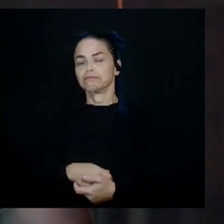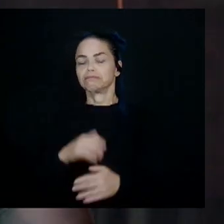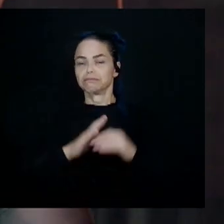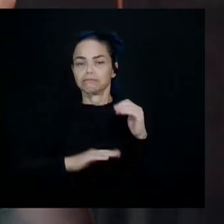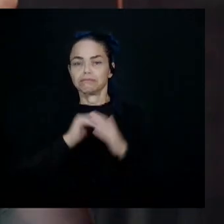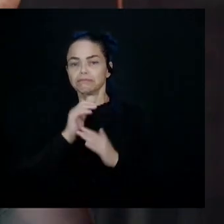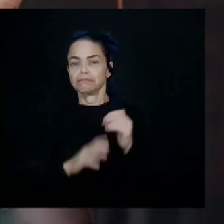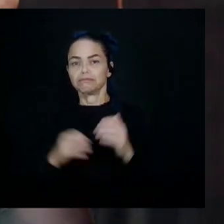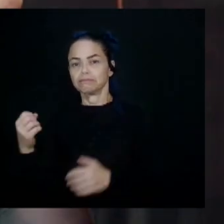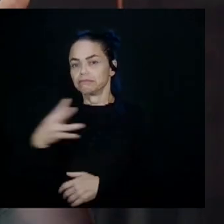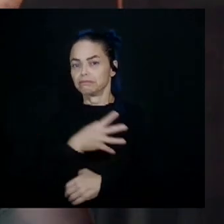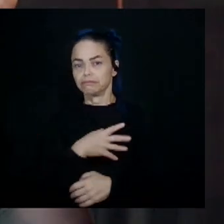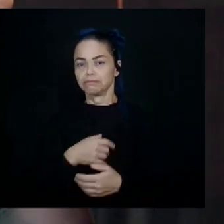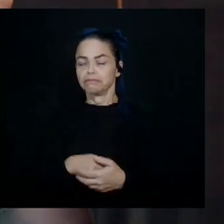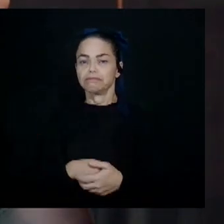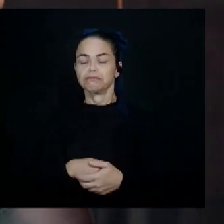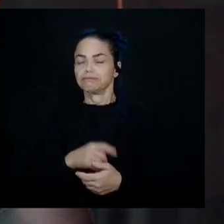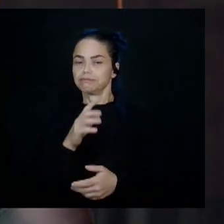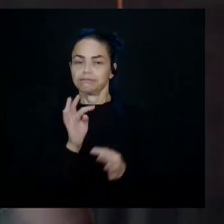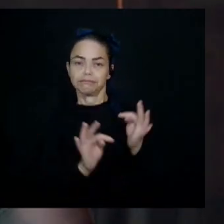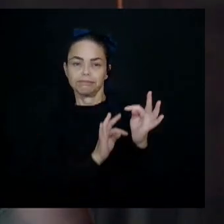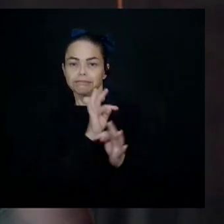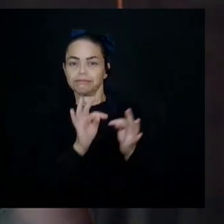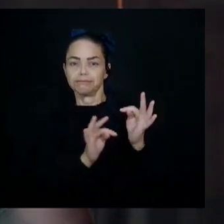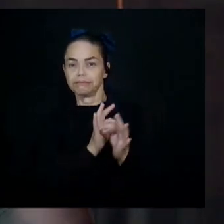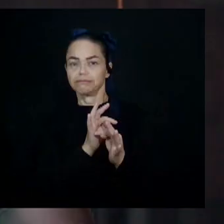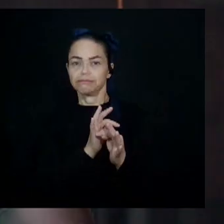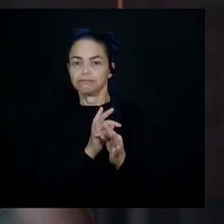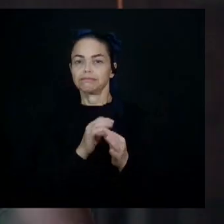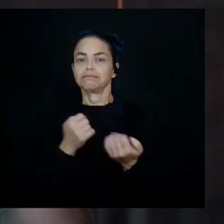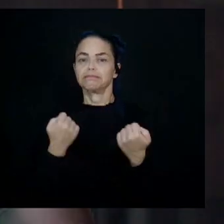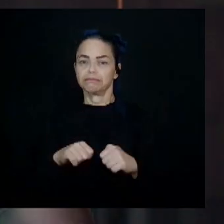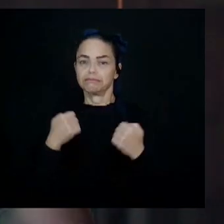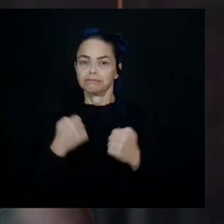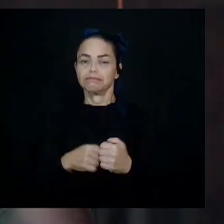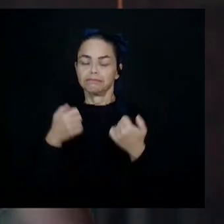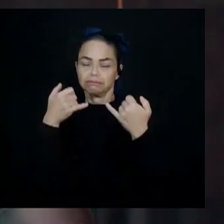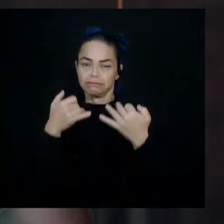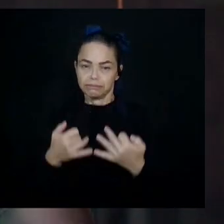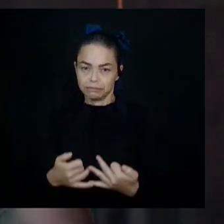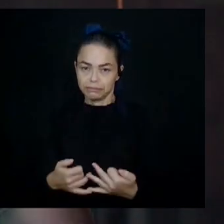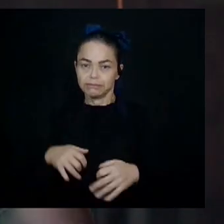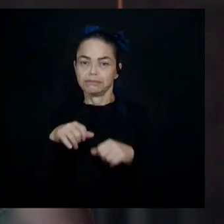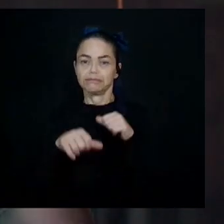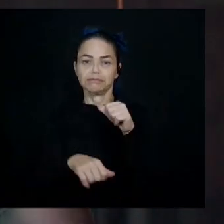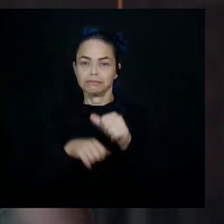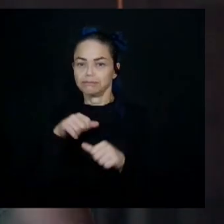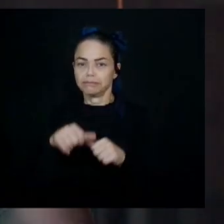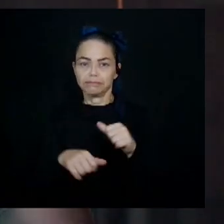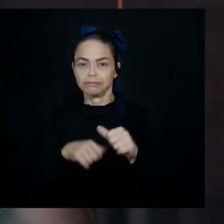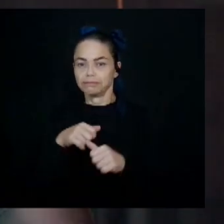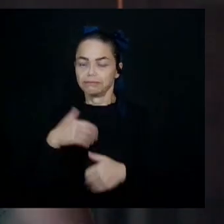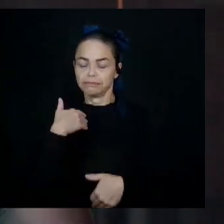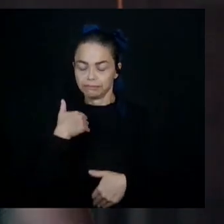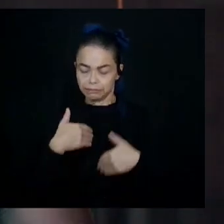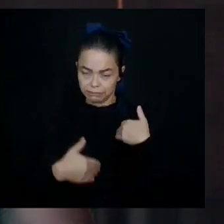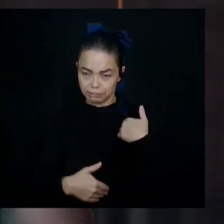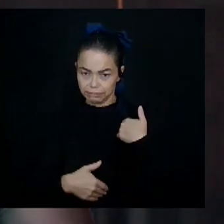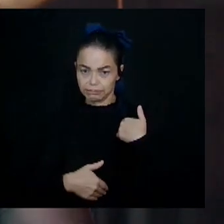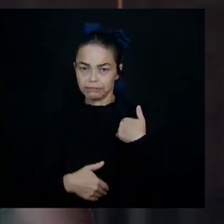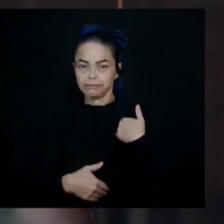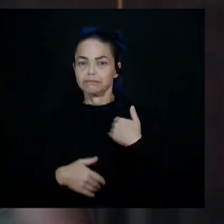está fazendo terapia, talvez precisa desse terapeuta para começar a explicar essa mudança que o corpo está tendo,